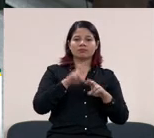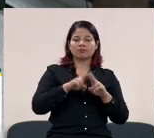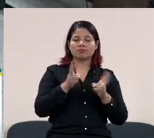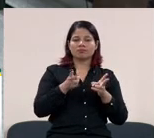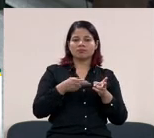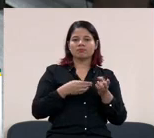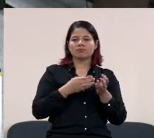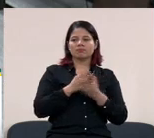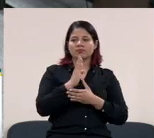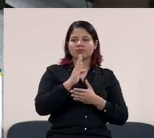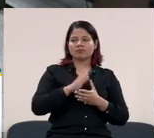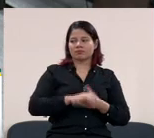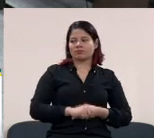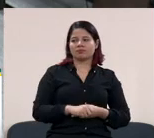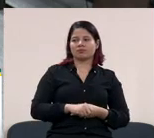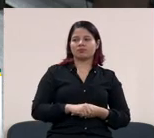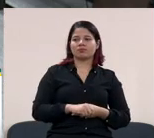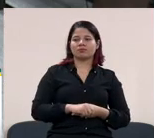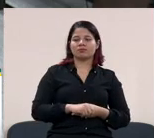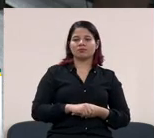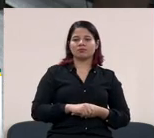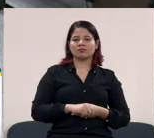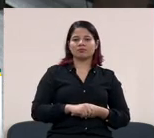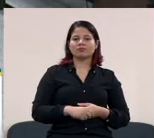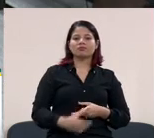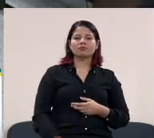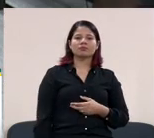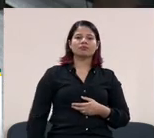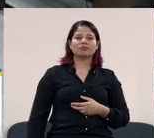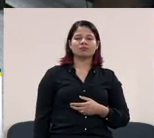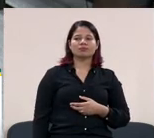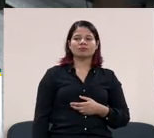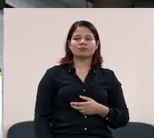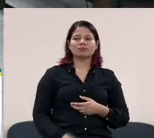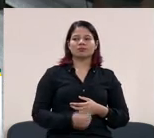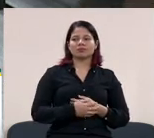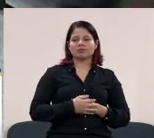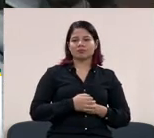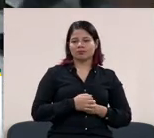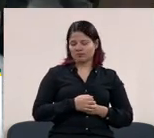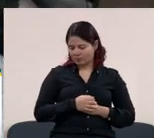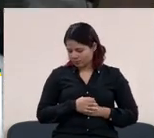acordo, permaneçam como estão, aprovado. Vossa Excelência pode usar o púlpito aqui.